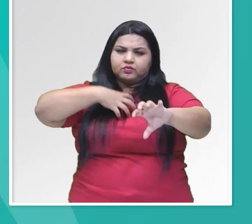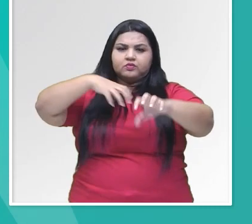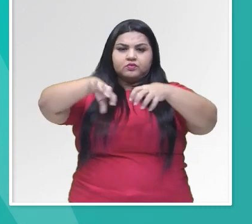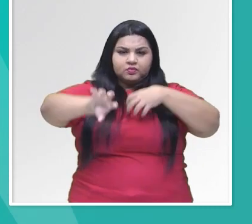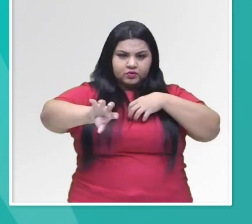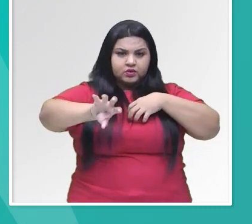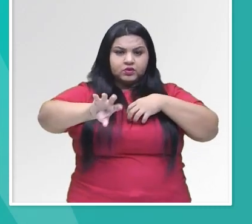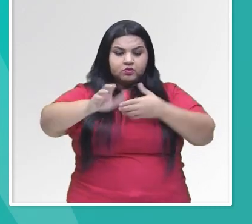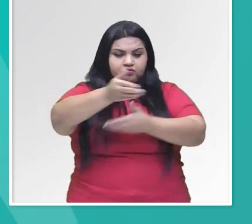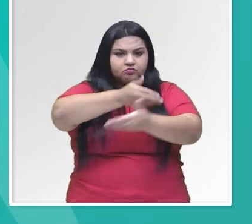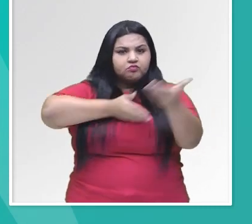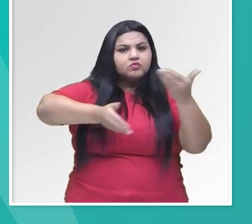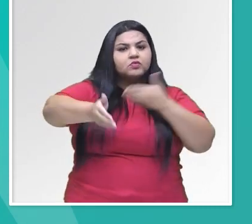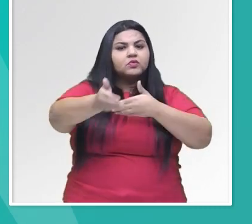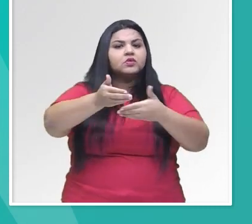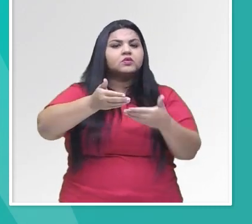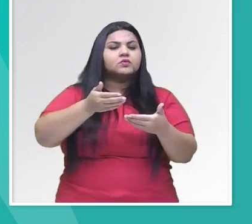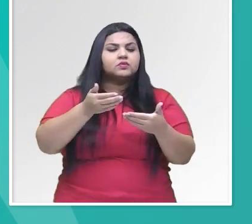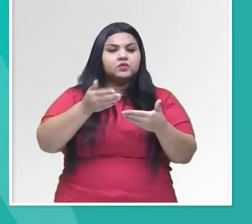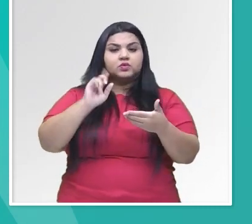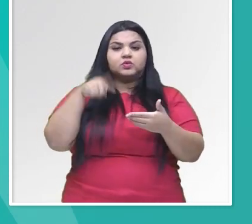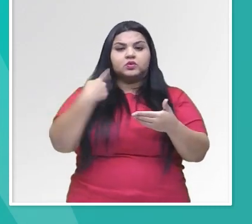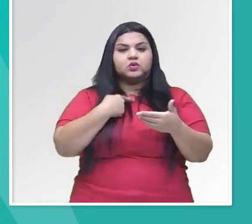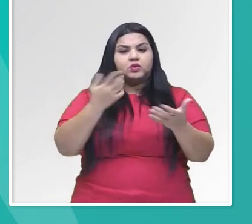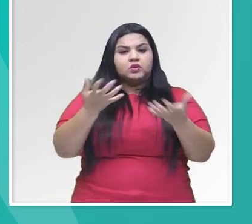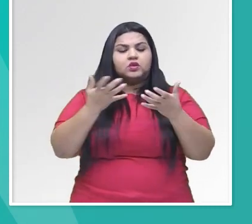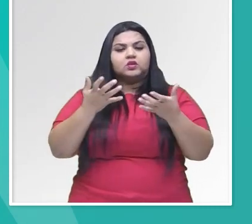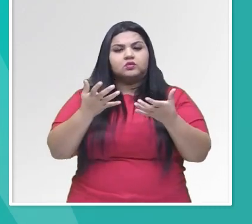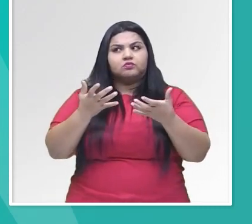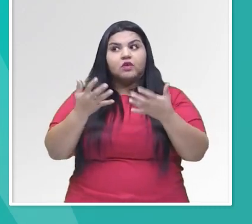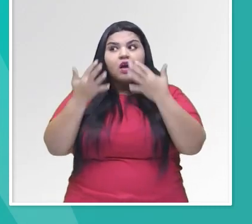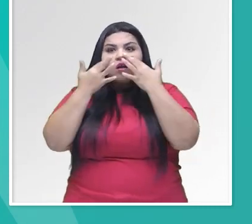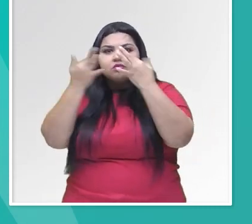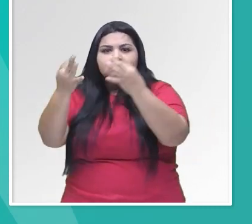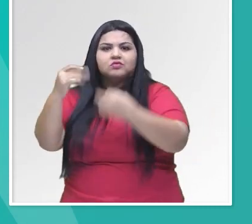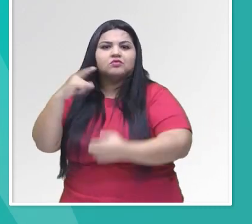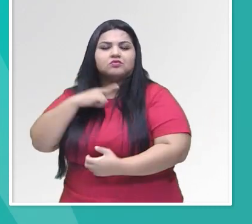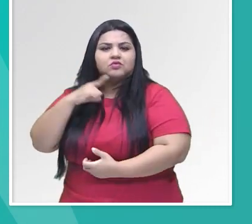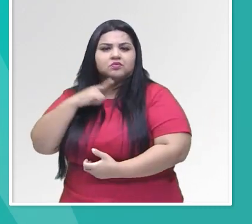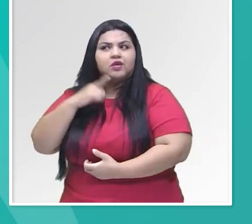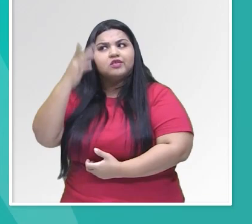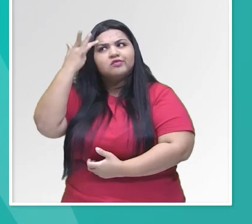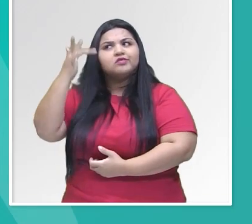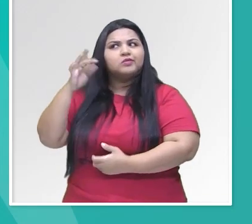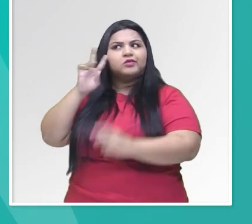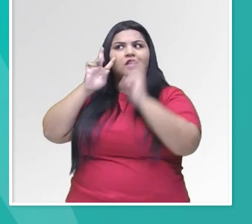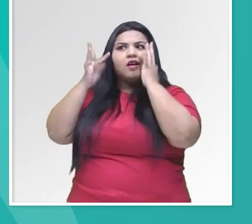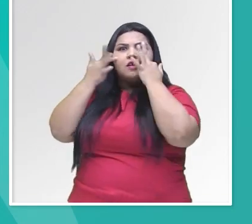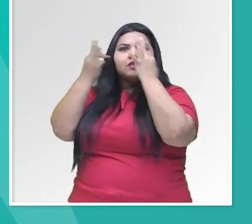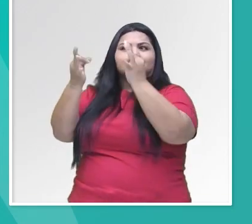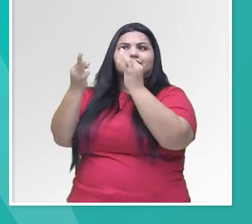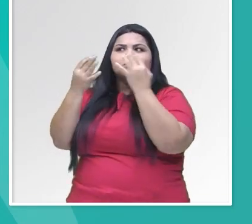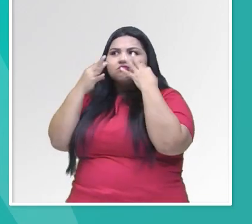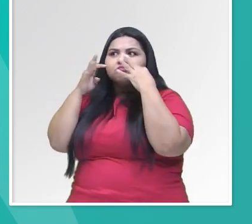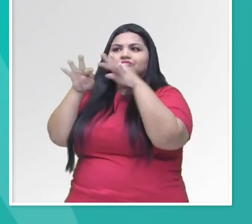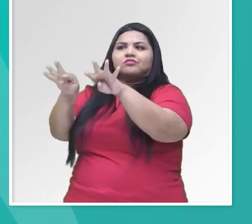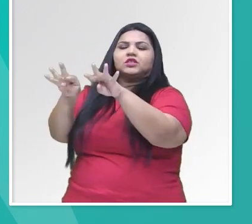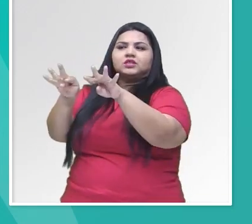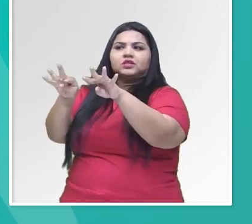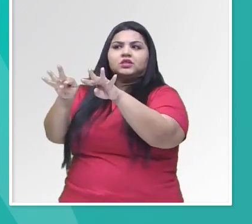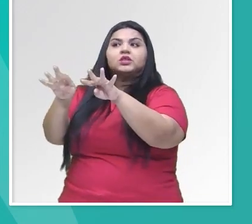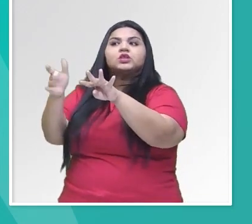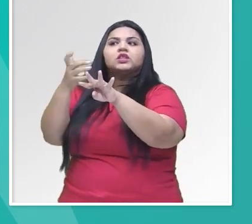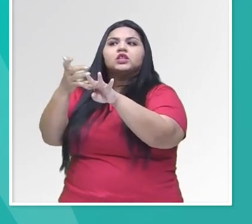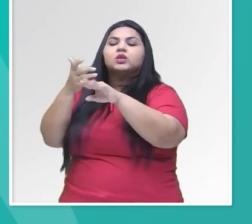relação à convivência. Nós queremos ser escutados, mas não sabemos escutar. Queremos ser